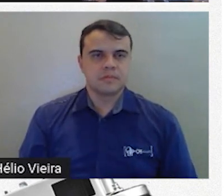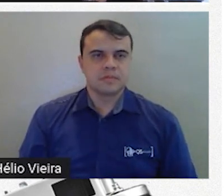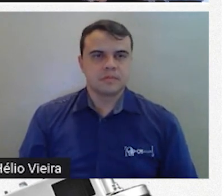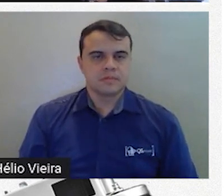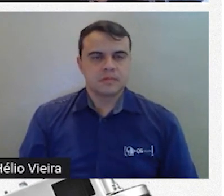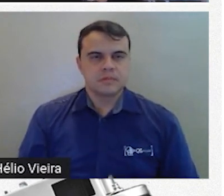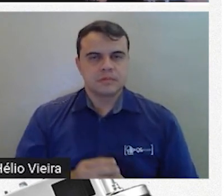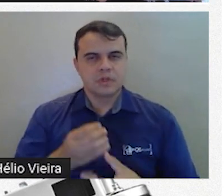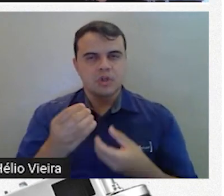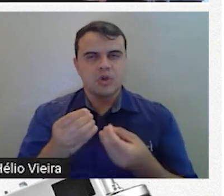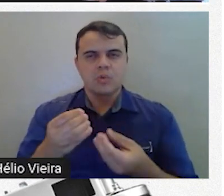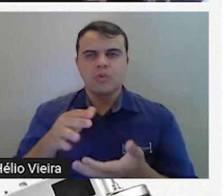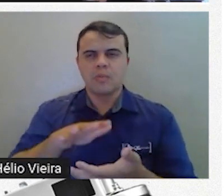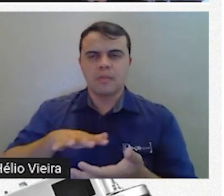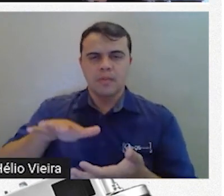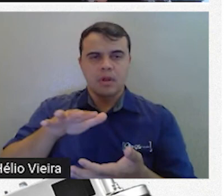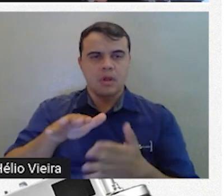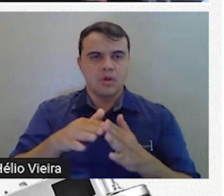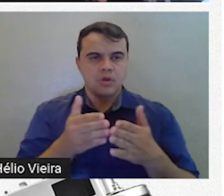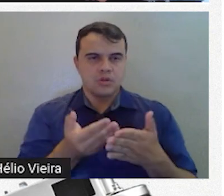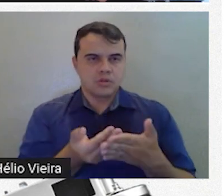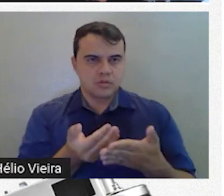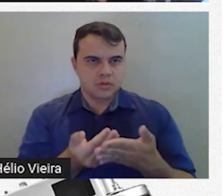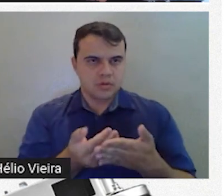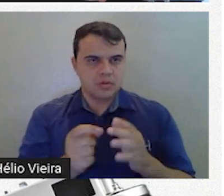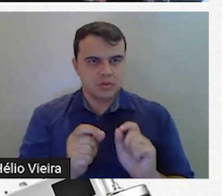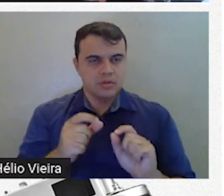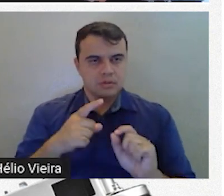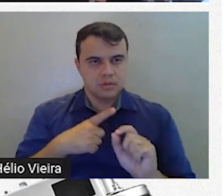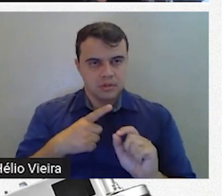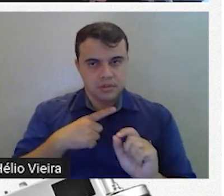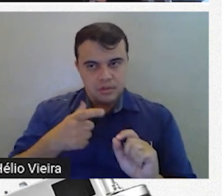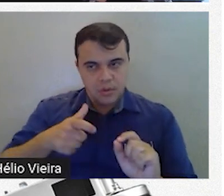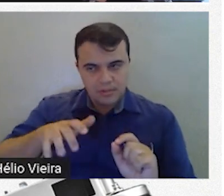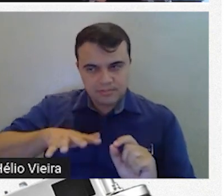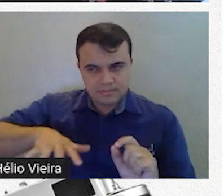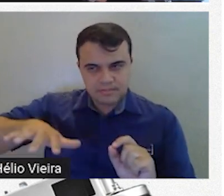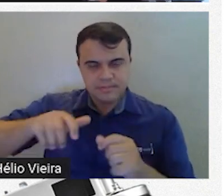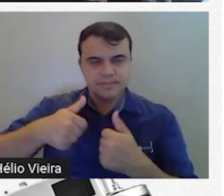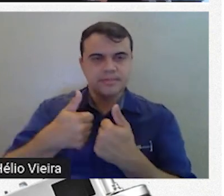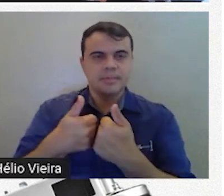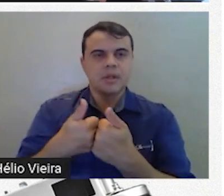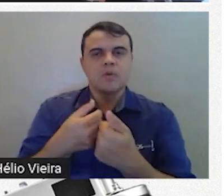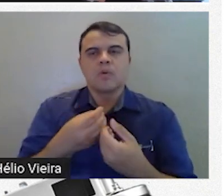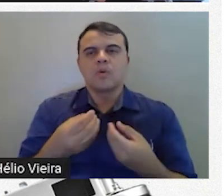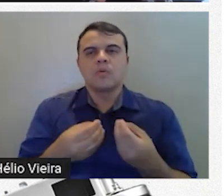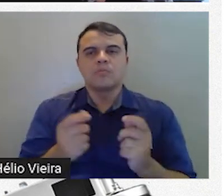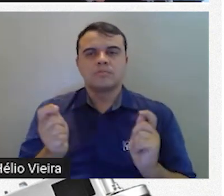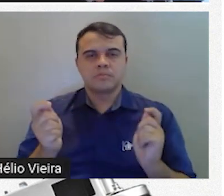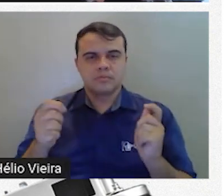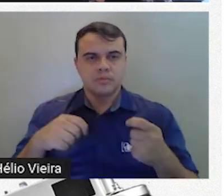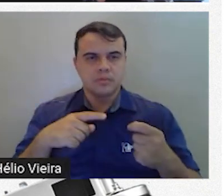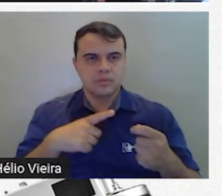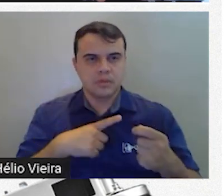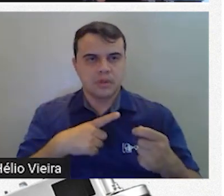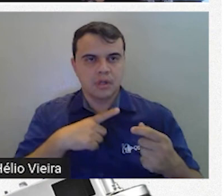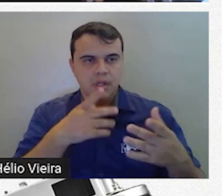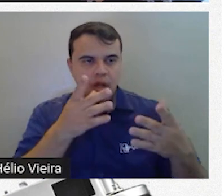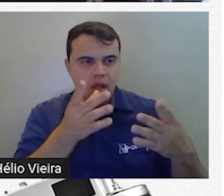esse bairro, essa escola, esse entorno da escola pode ter